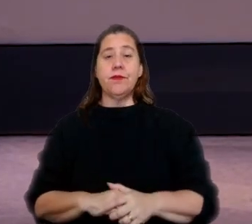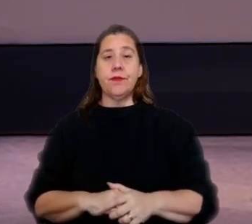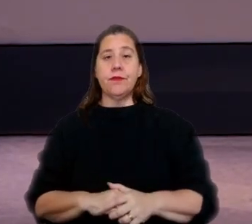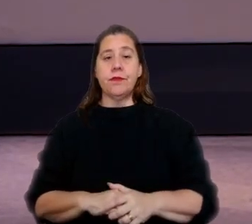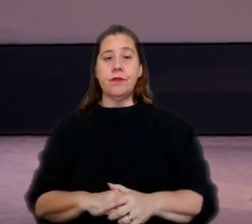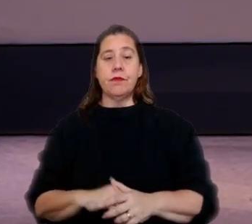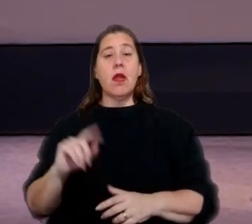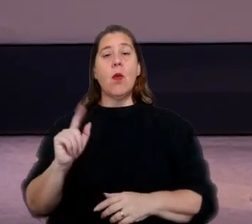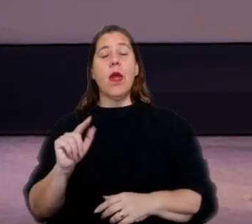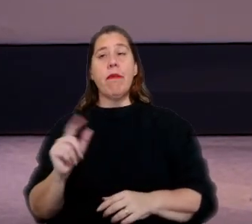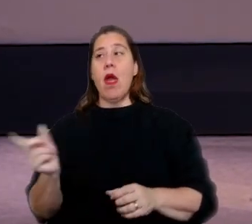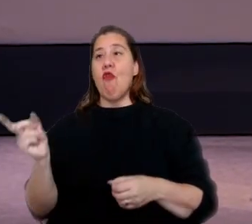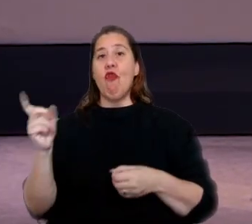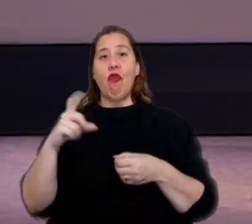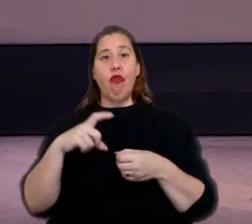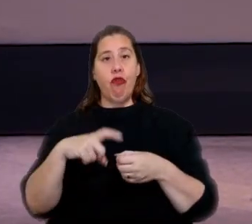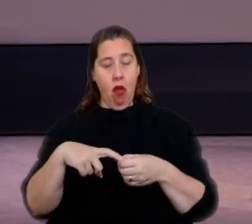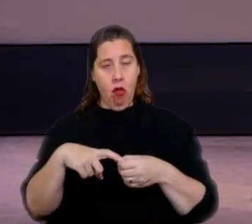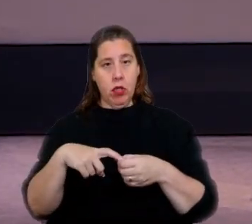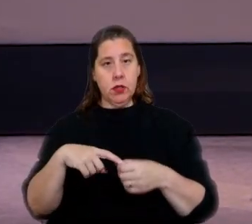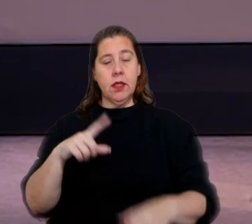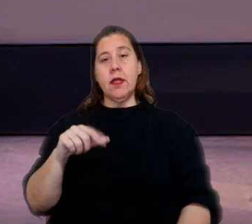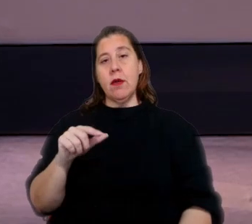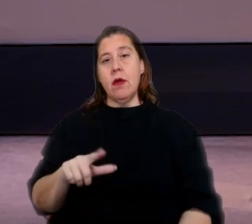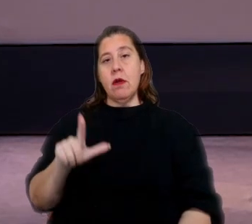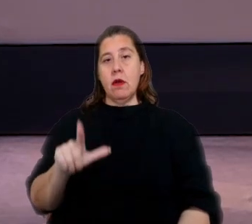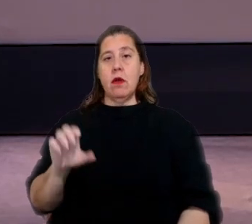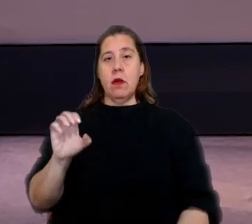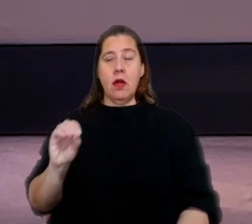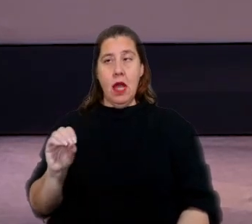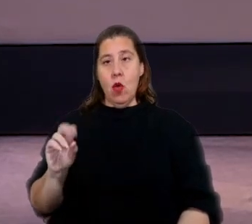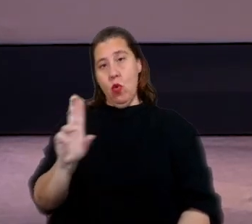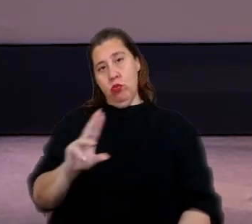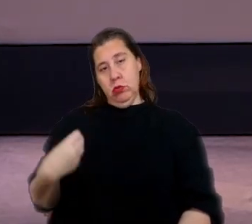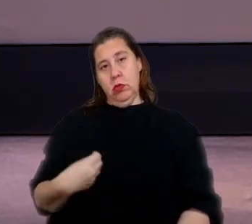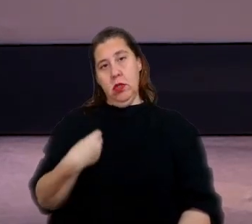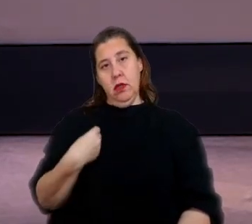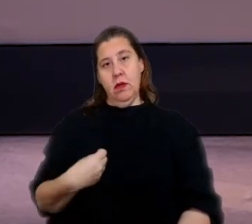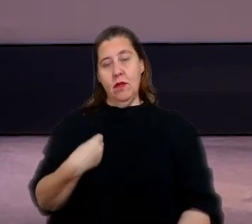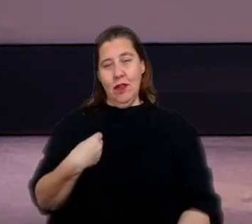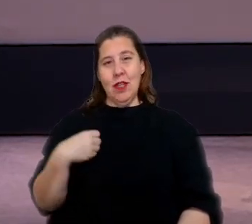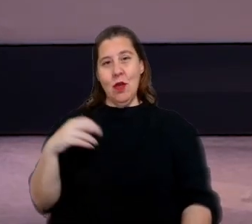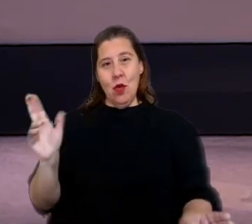a volta, né? Então, que é uma situação que o Léo usa na vida